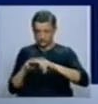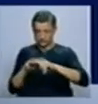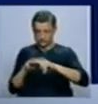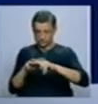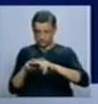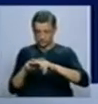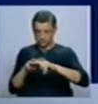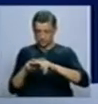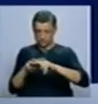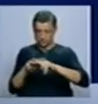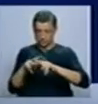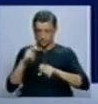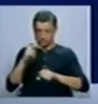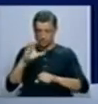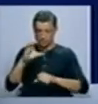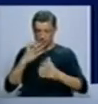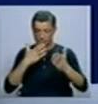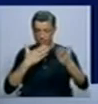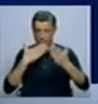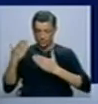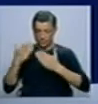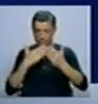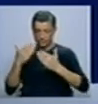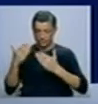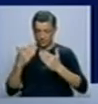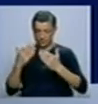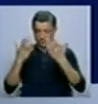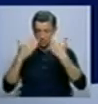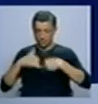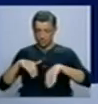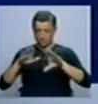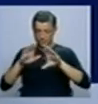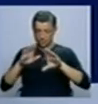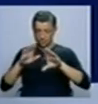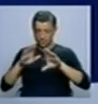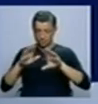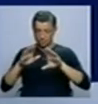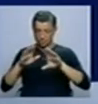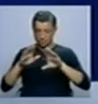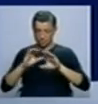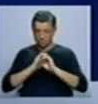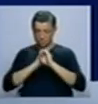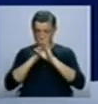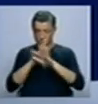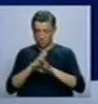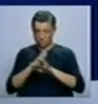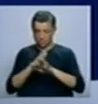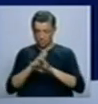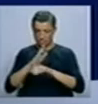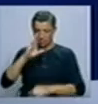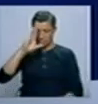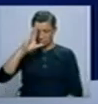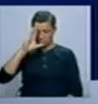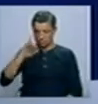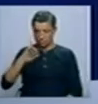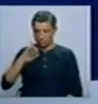estúdio, com ar-condicionado mais ou menos regulado, pegando um bocado na conversa anterior, mas não temos, obviamente não temos a noção que